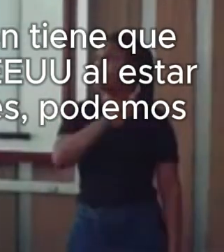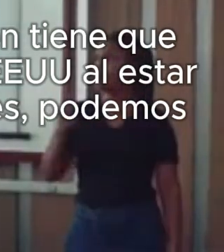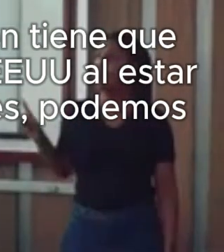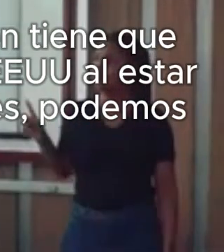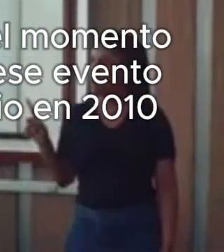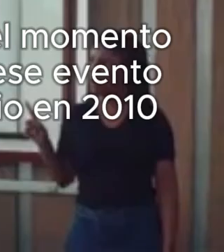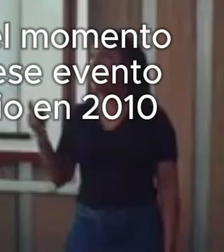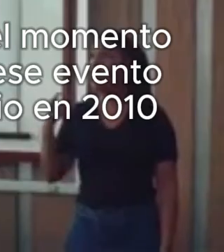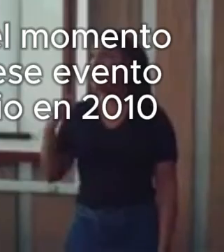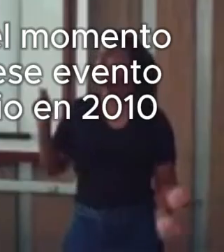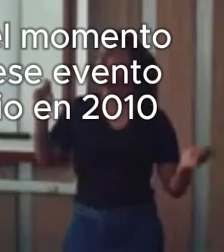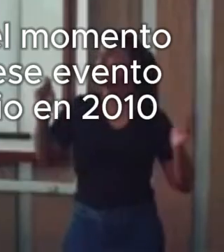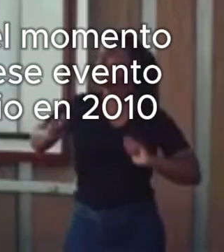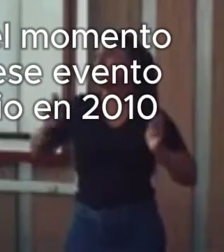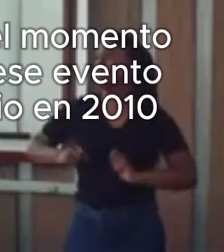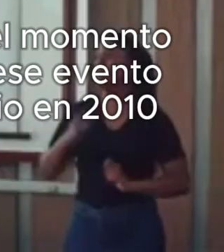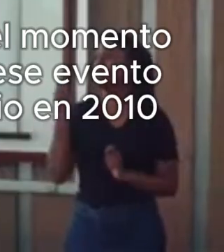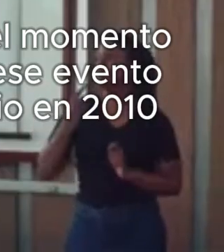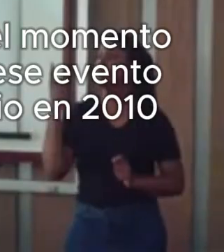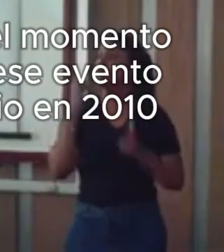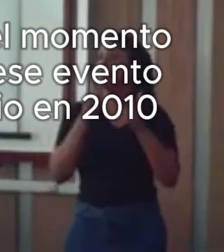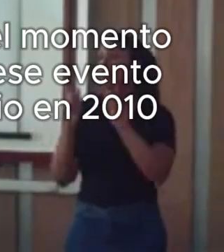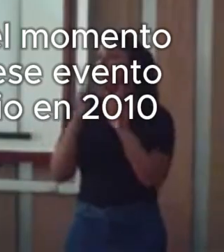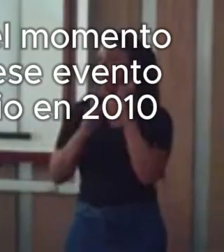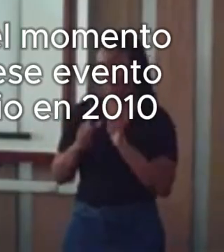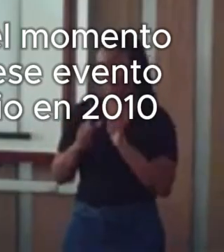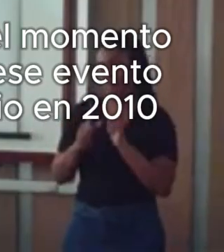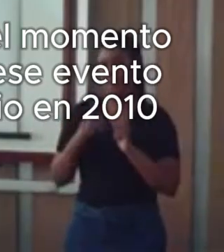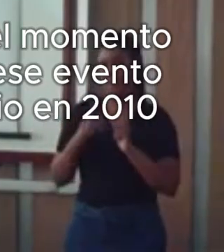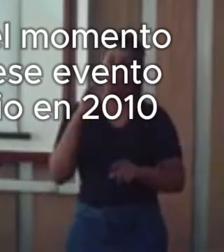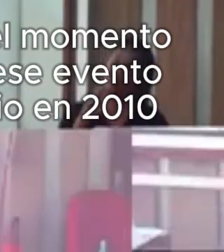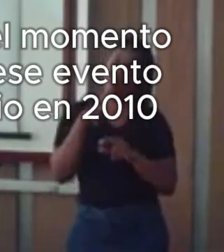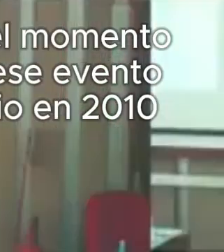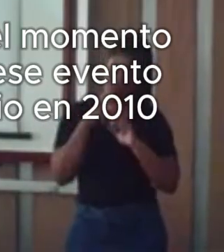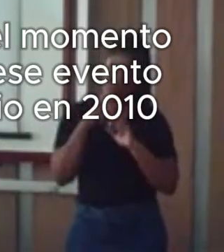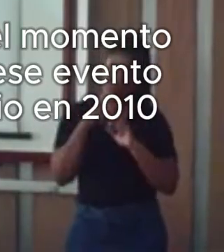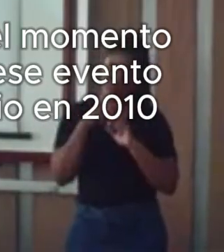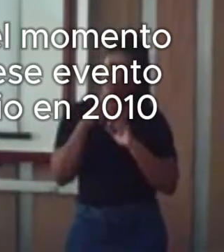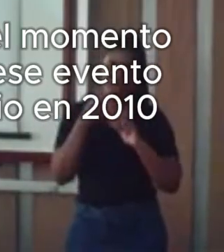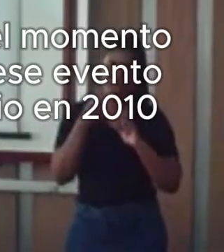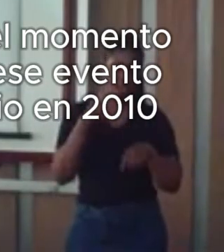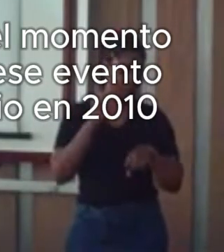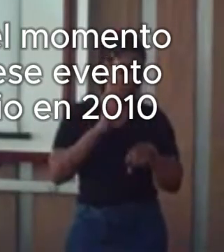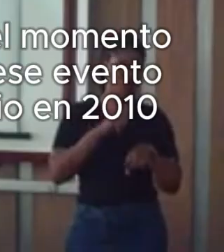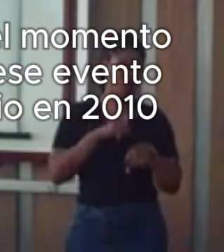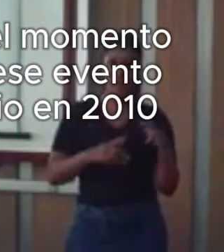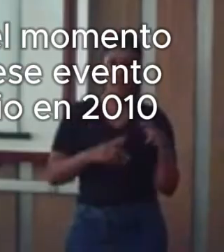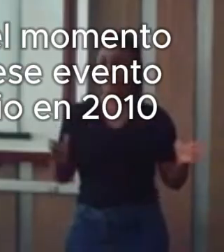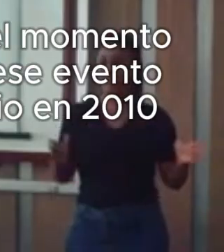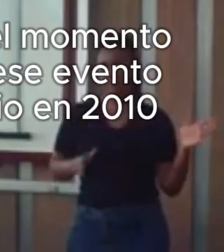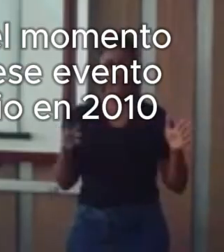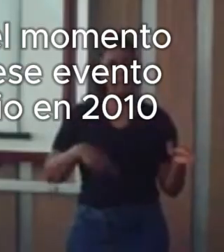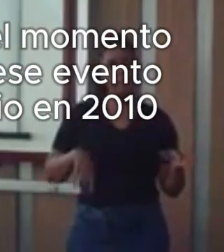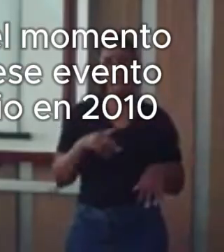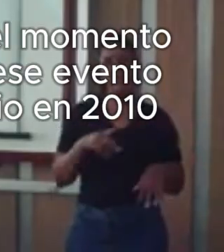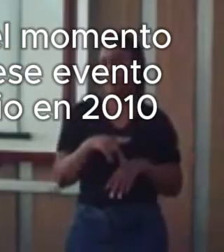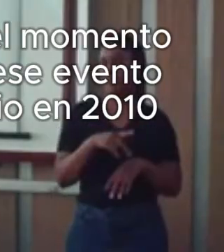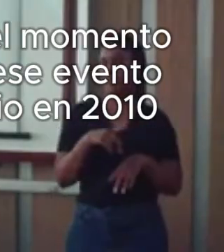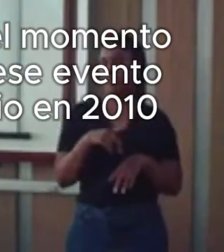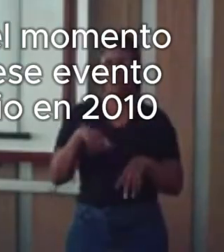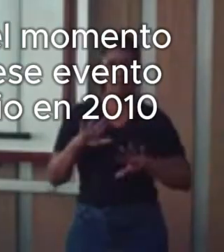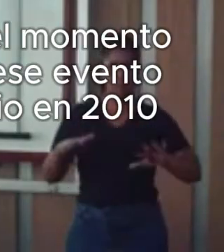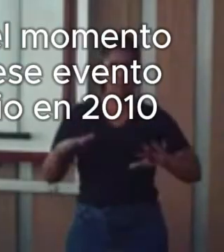nós podemos fazer nossas coisas. Então, acho que isso veio muito ao encontro de um momento do país, todo mundo se